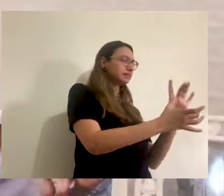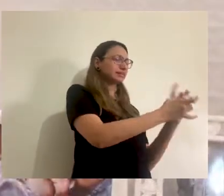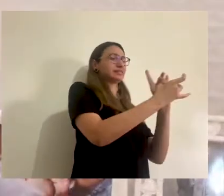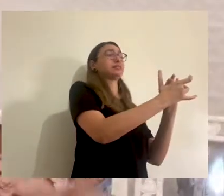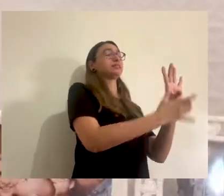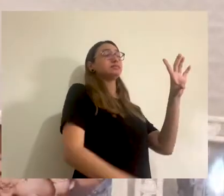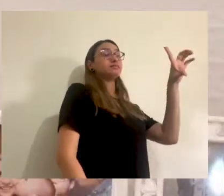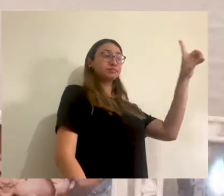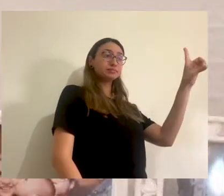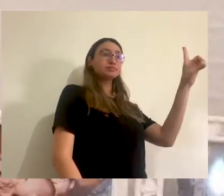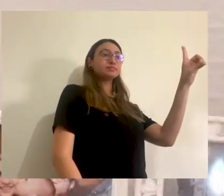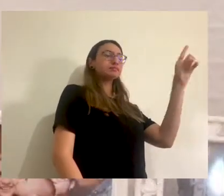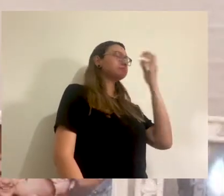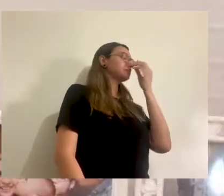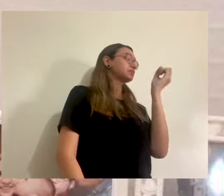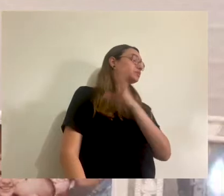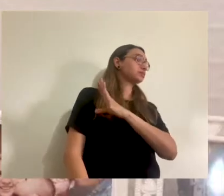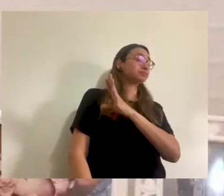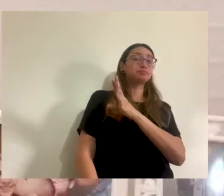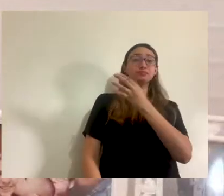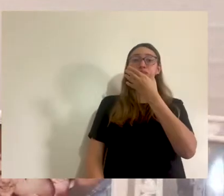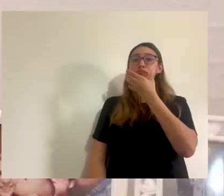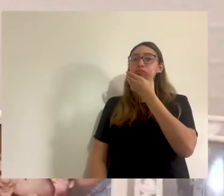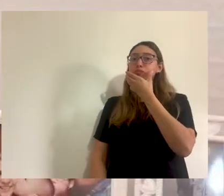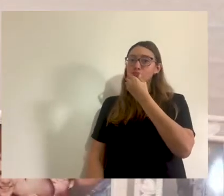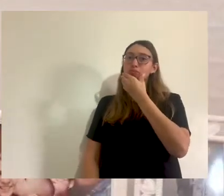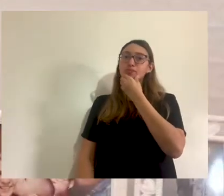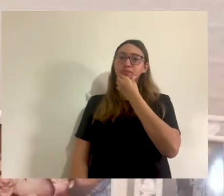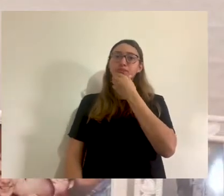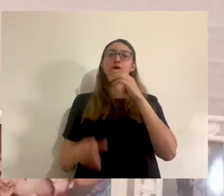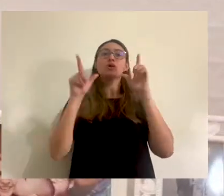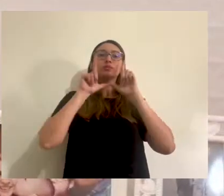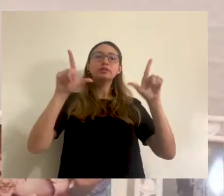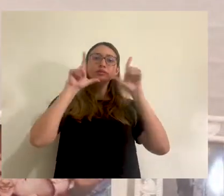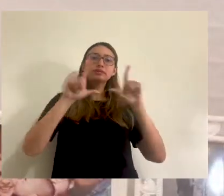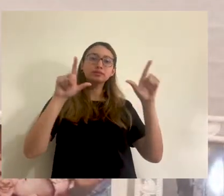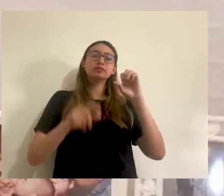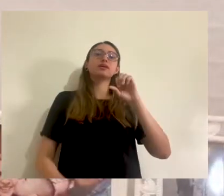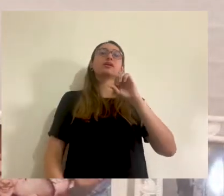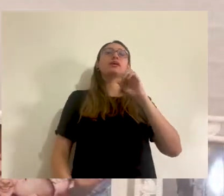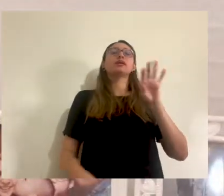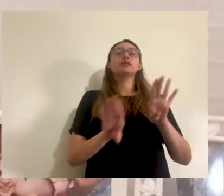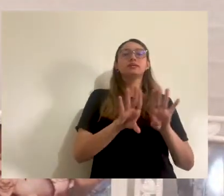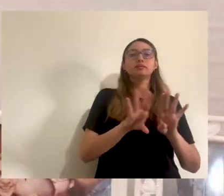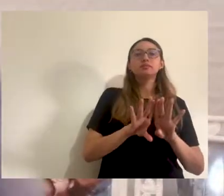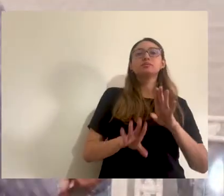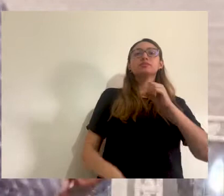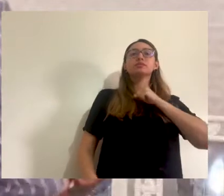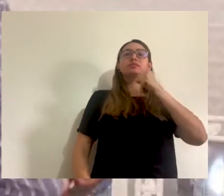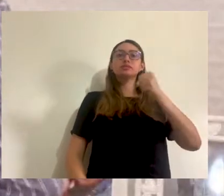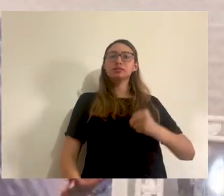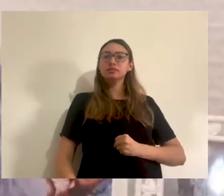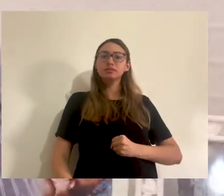Deus e, na maioria das vezes, ignora os homens. Aquele levita e aquele sacerdote que passaram ali, talvez eles